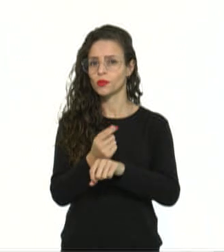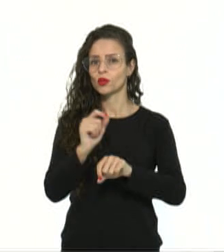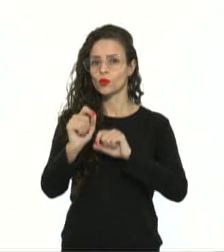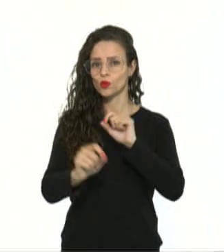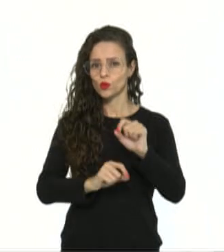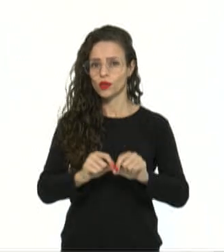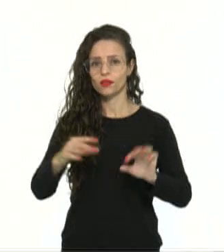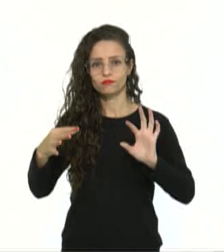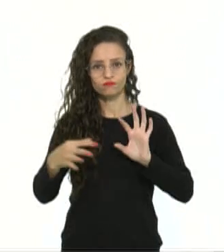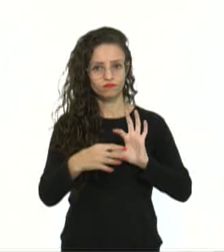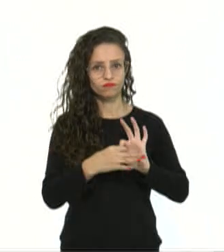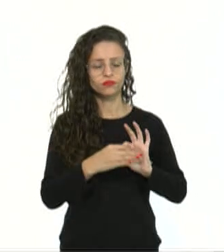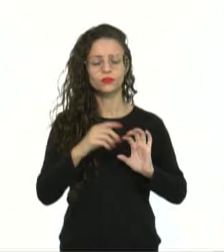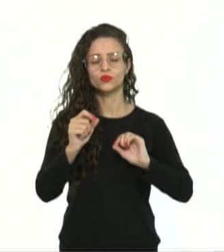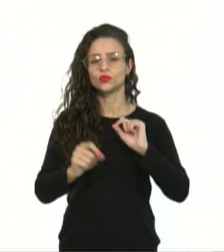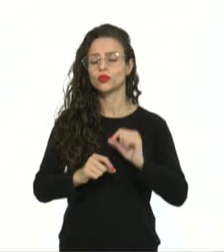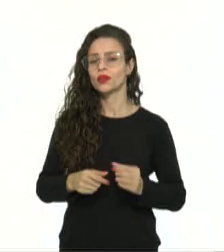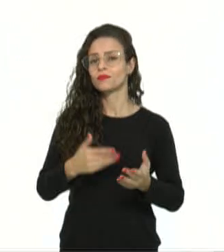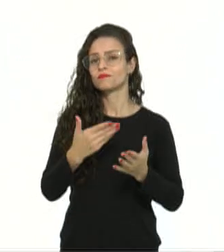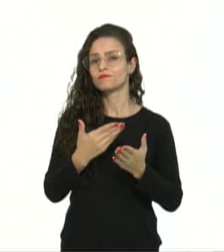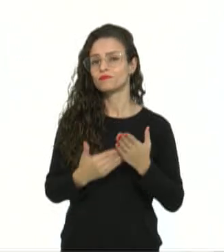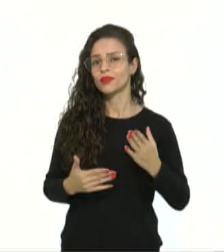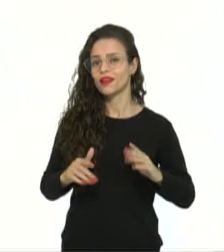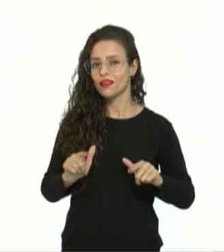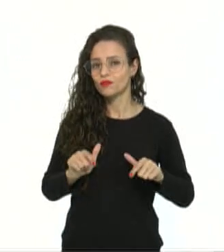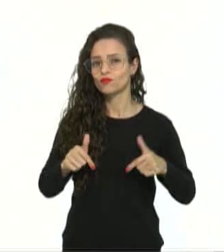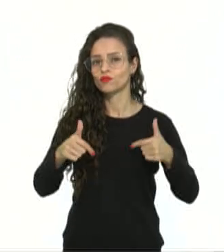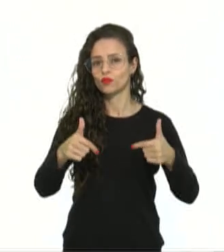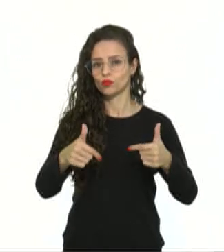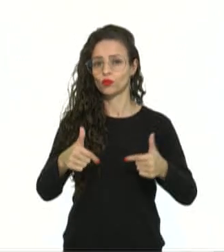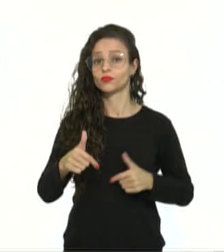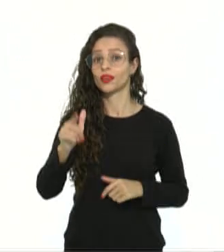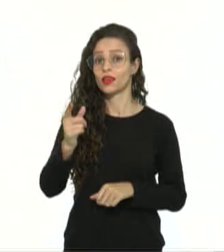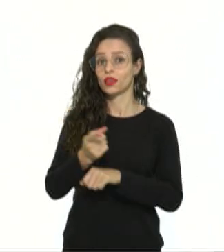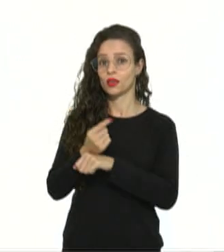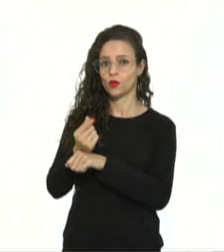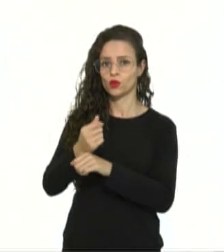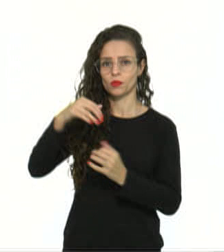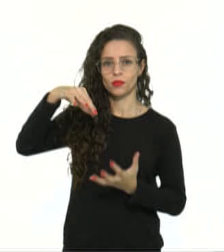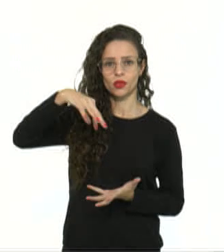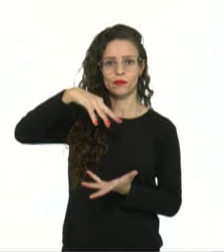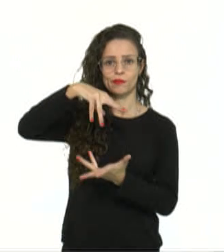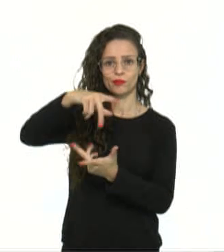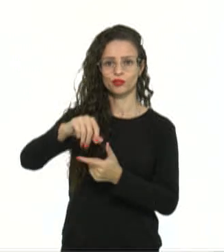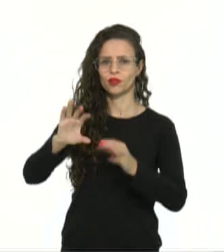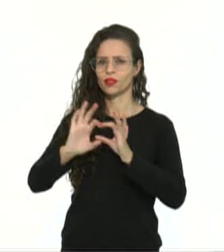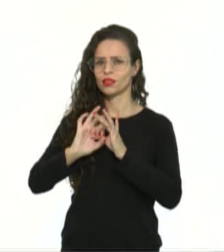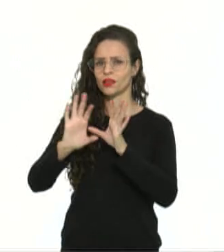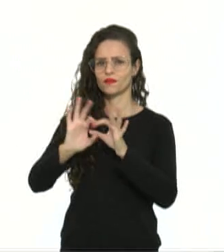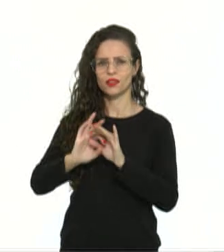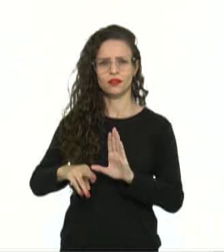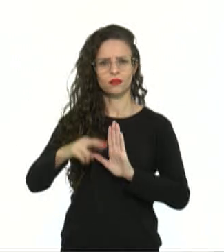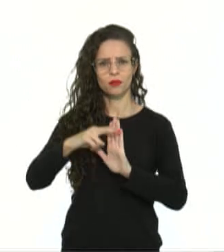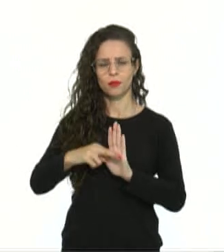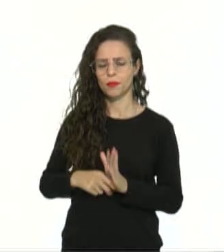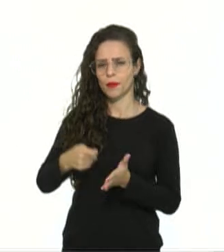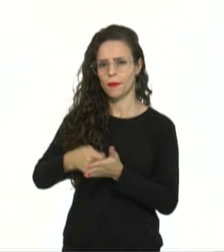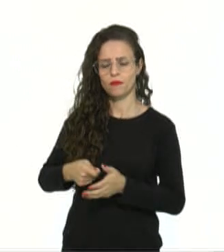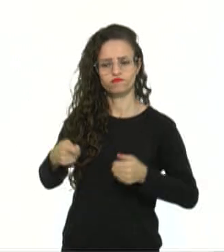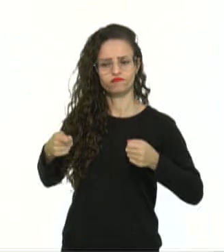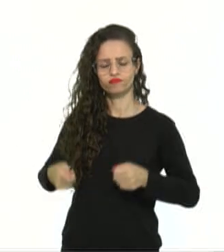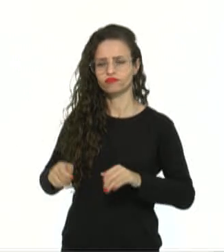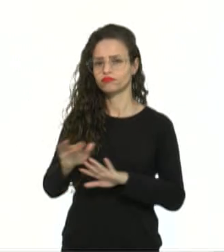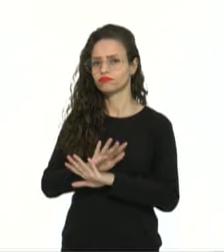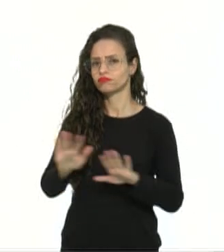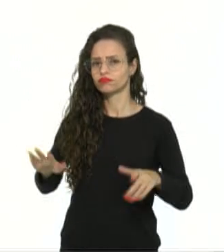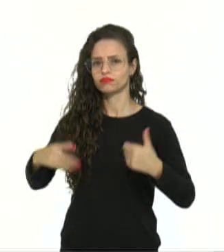segundo essa visão, perder seu foco de ação. As economias mundiais, livres das restrições impostas pelos seus